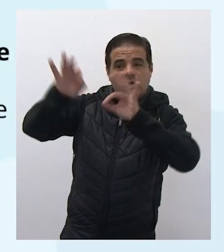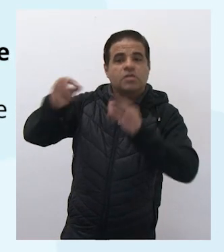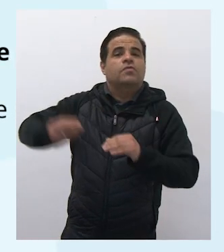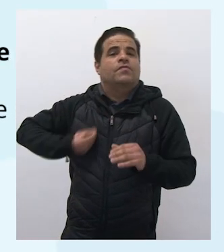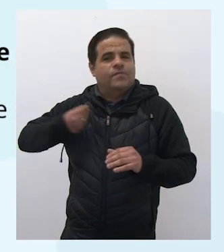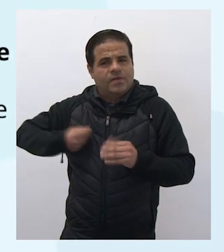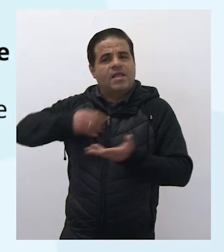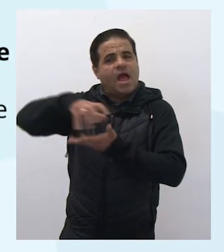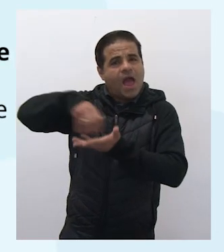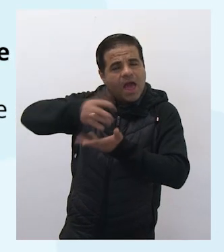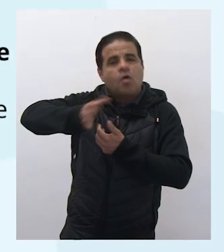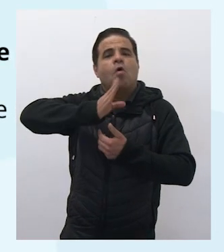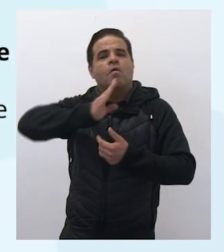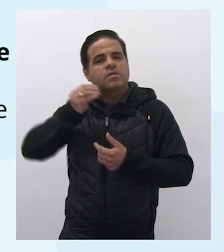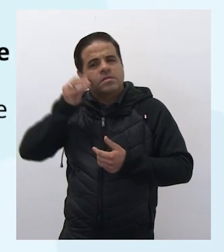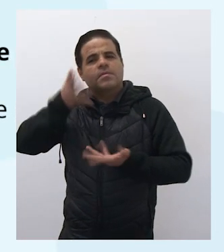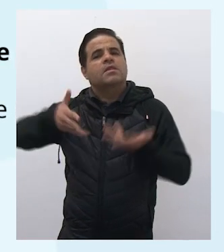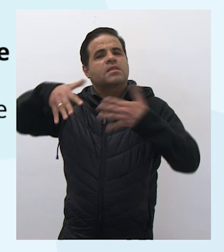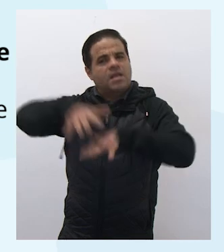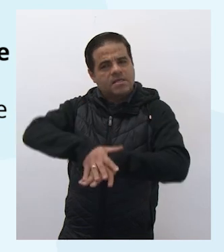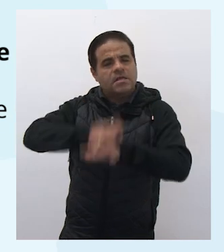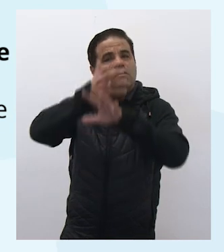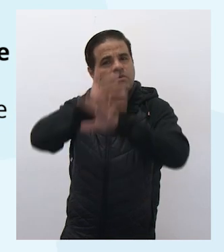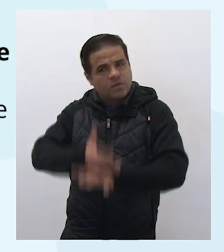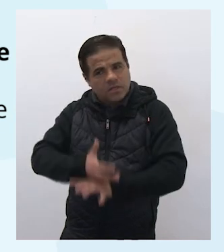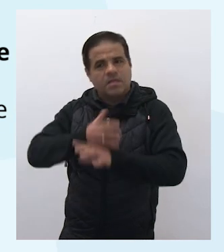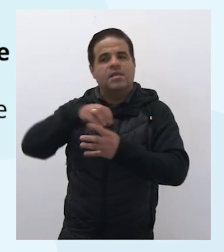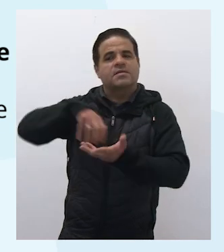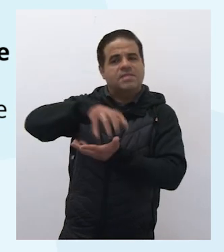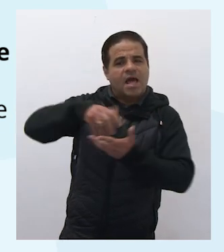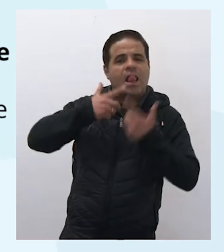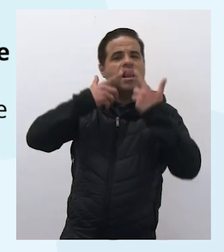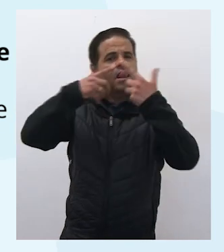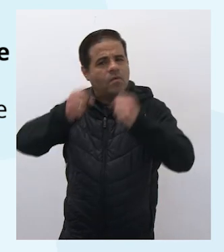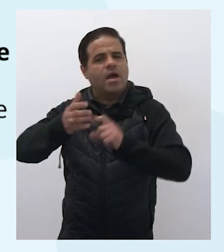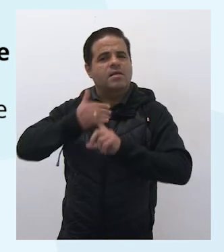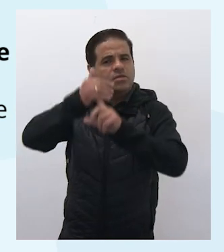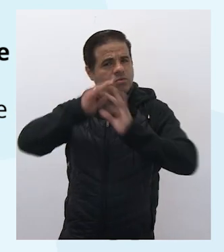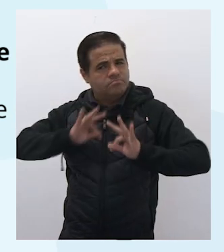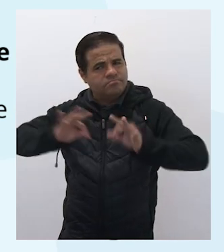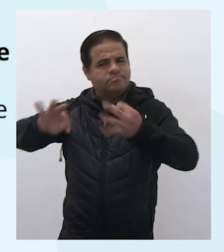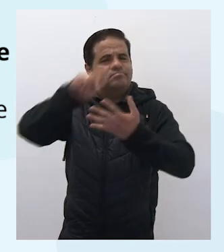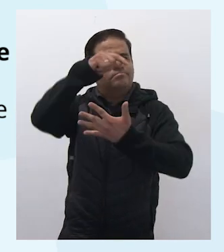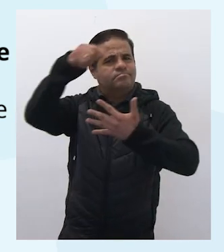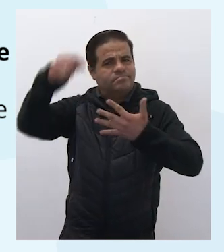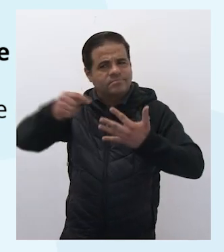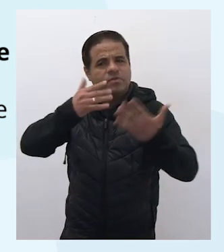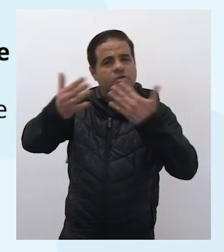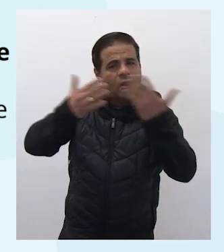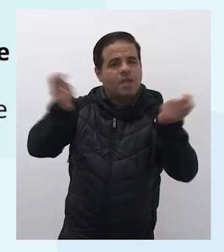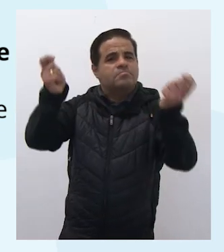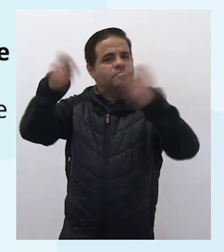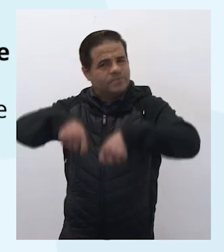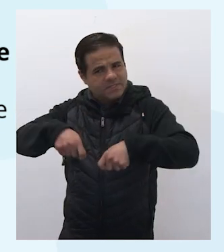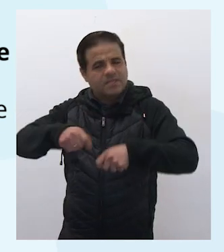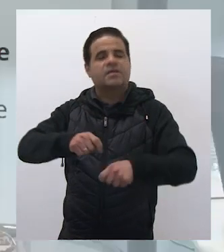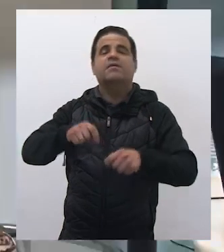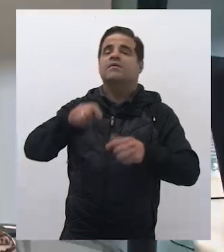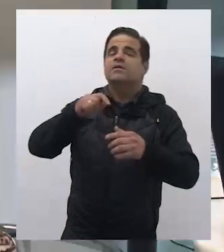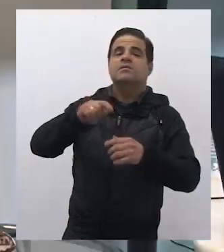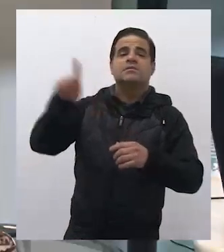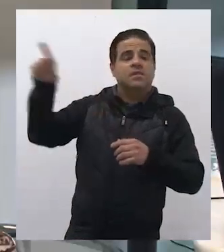vida nas áreas do conhecimento, integração curricular das áreas de linguagem, suas tecnologias, diálogos possíveis.